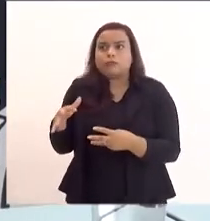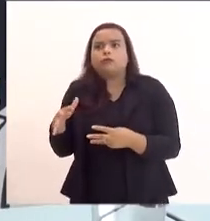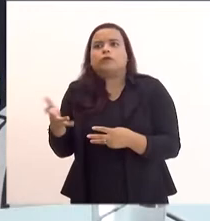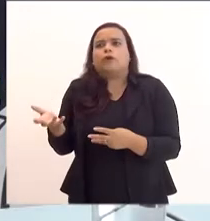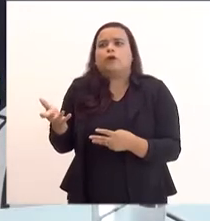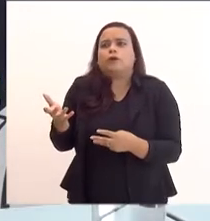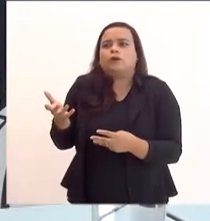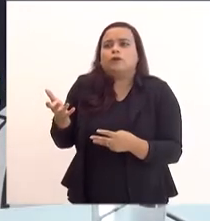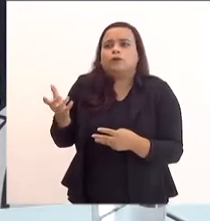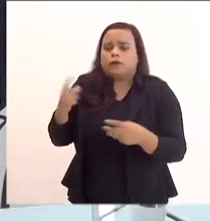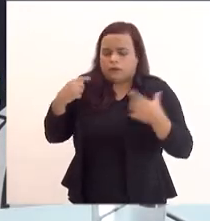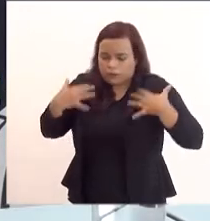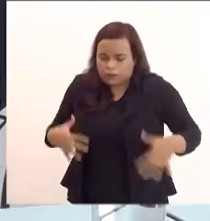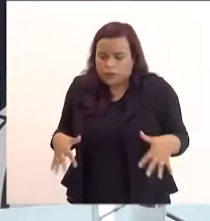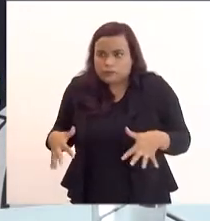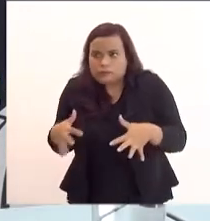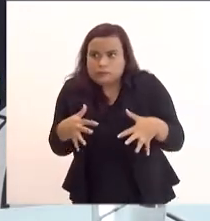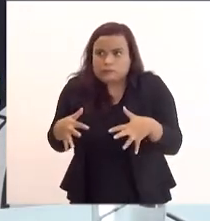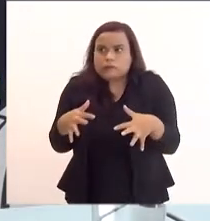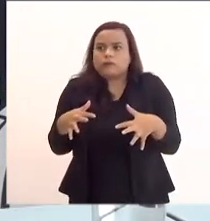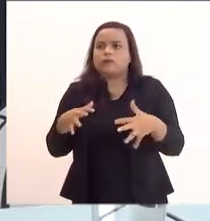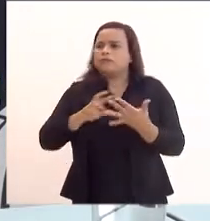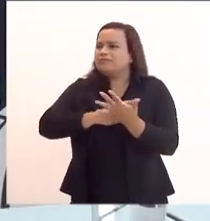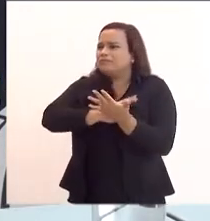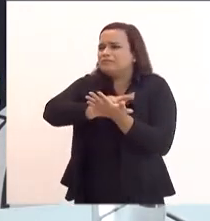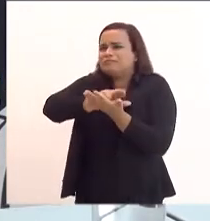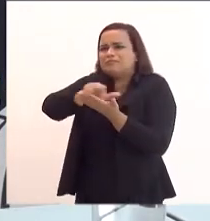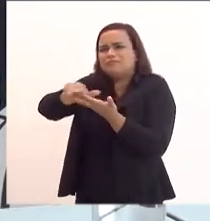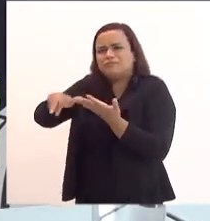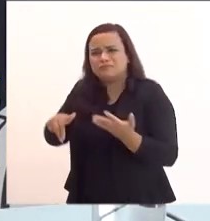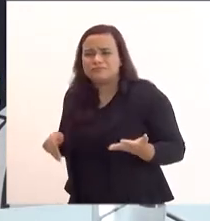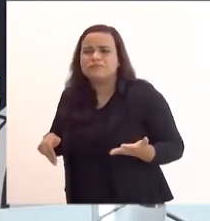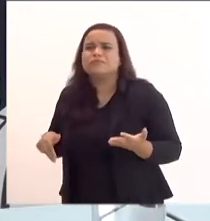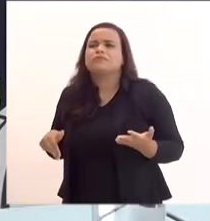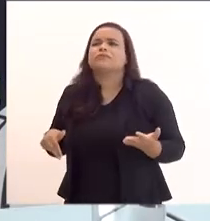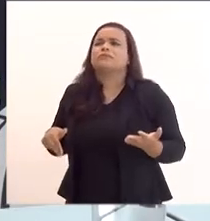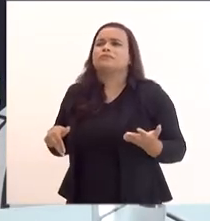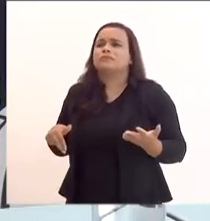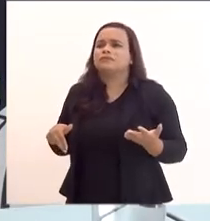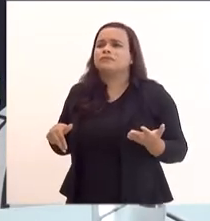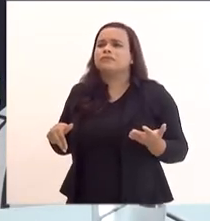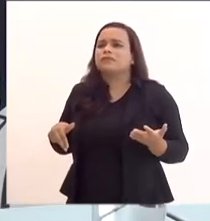essencial, e um elenco de